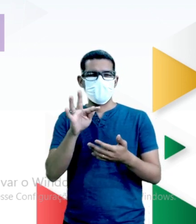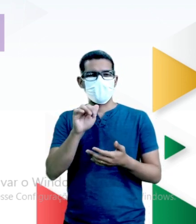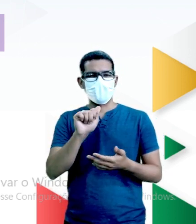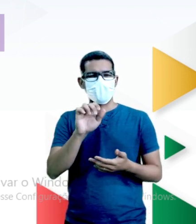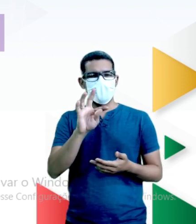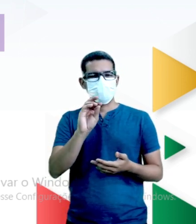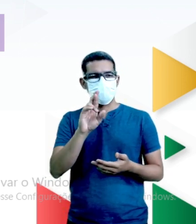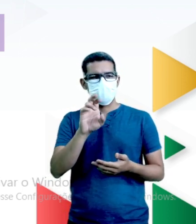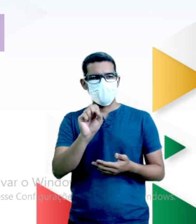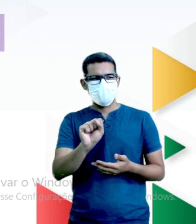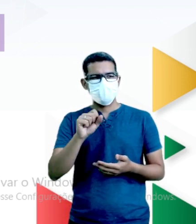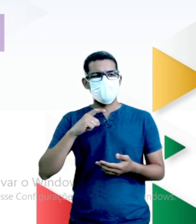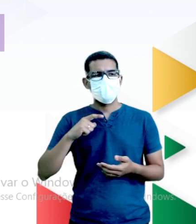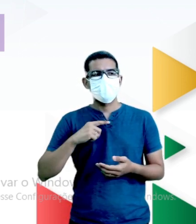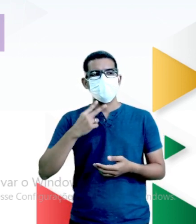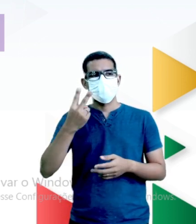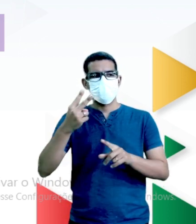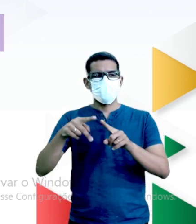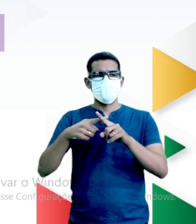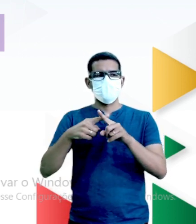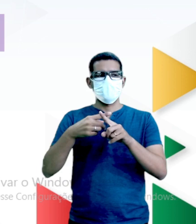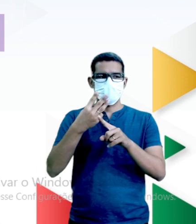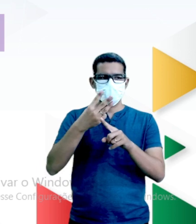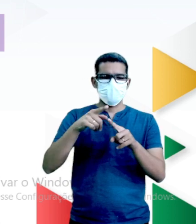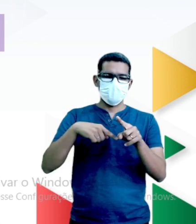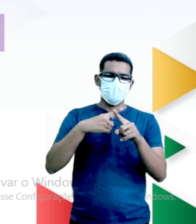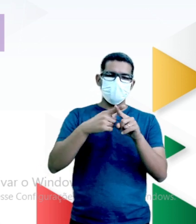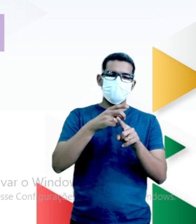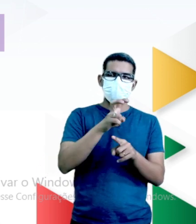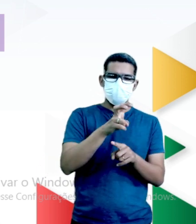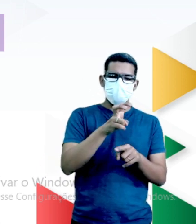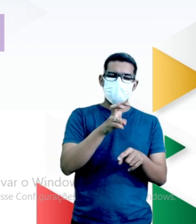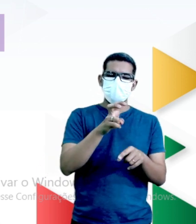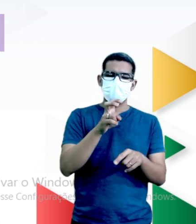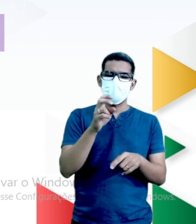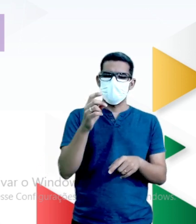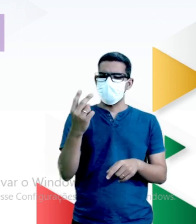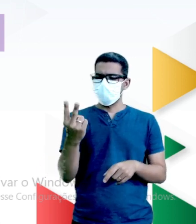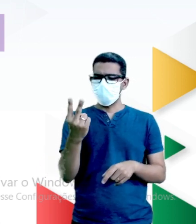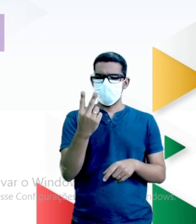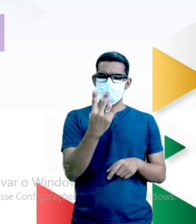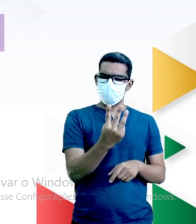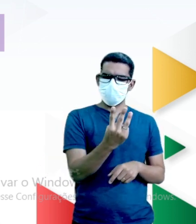2 vezes 3 vezes 5. E aí esses fatores é que a gente chama de